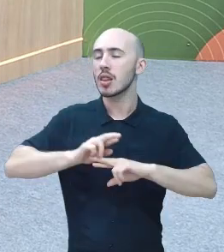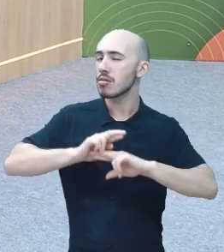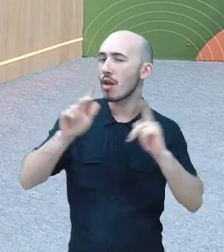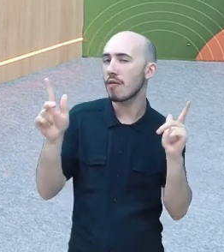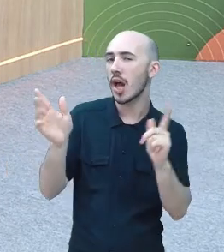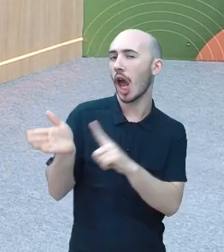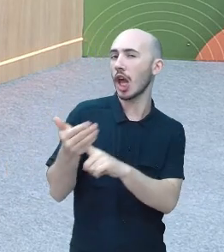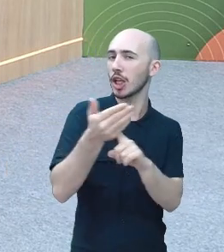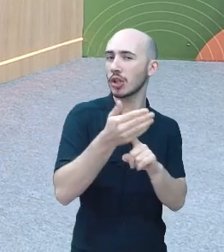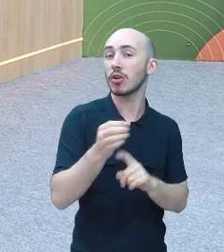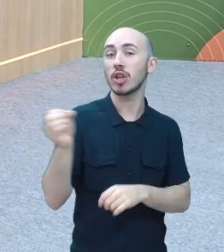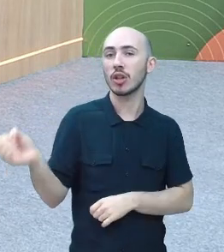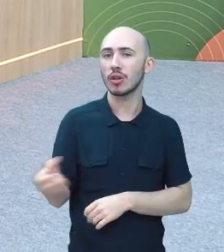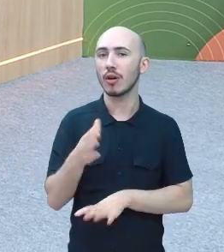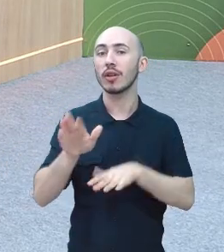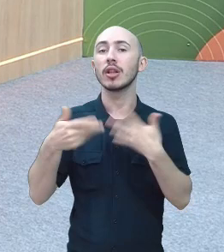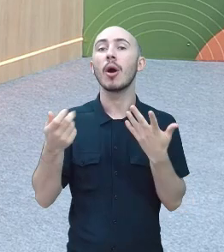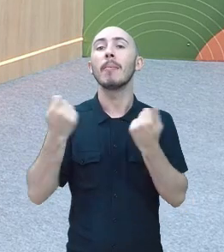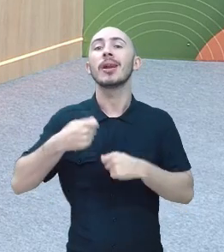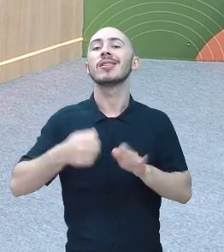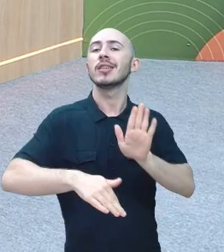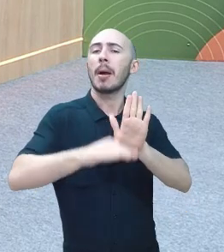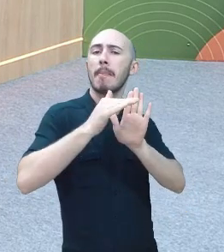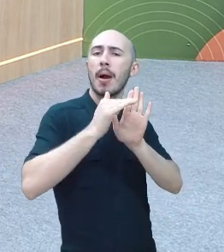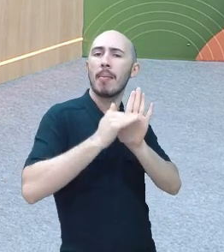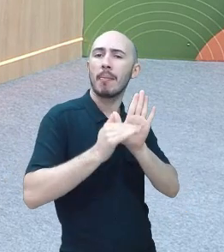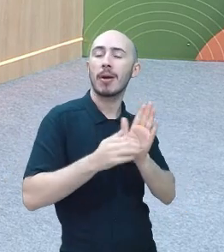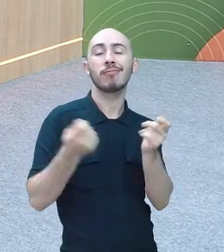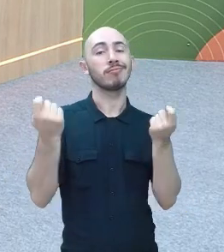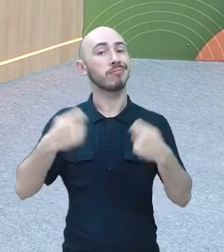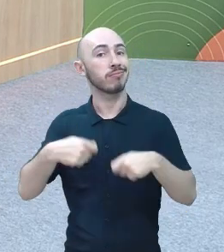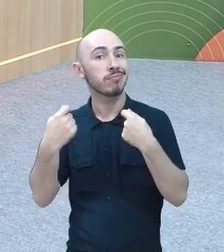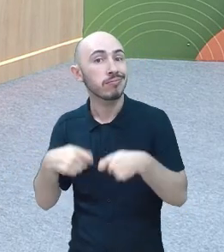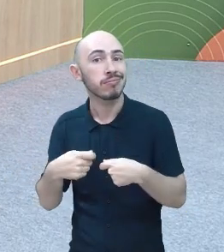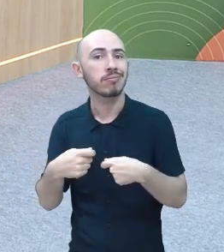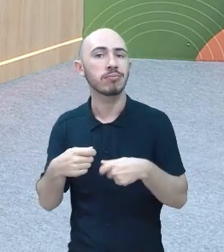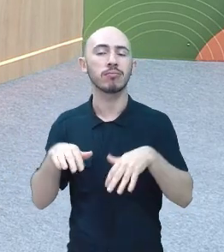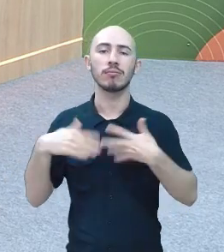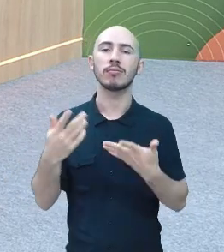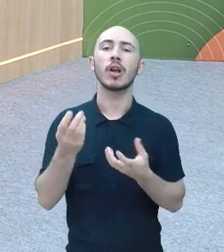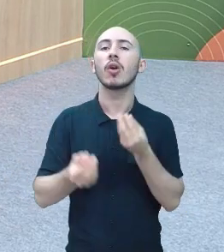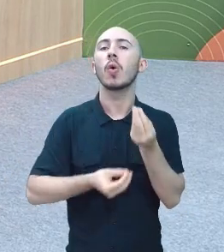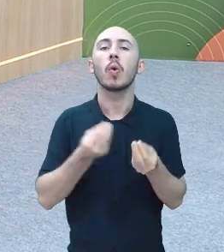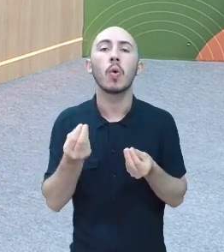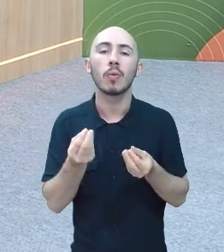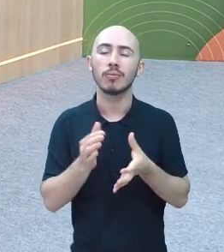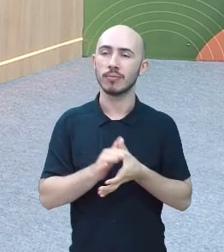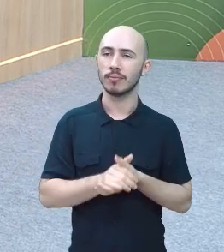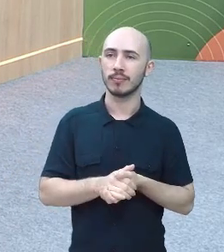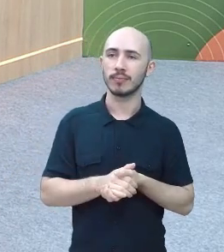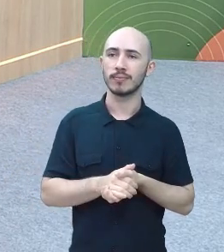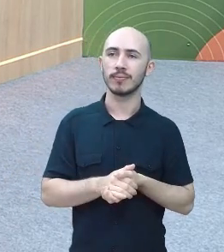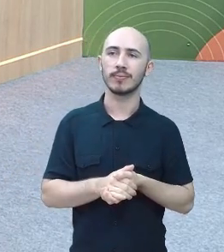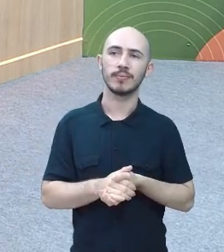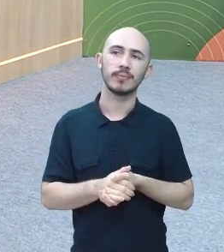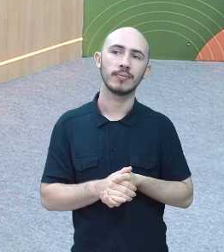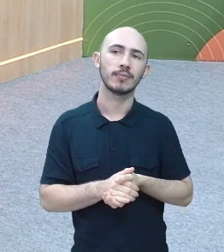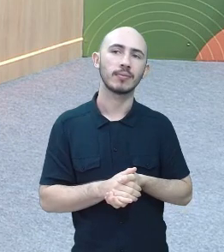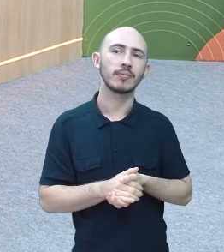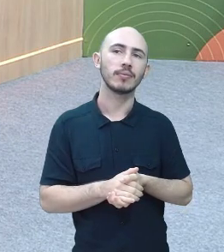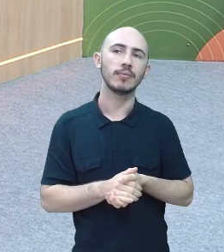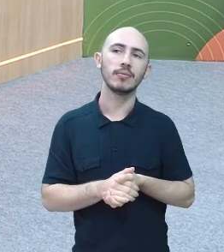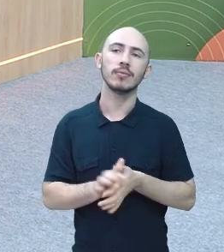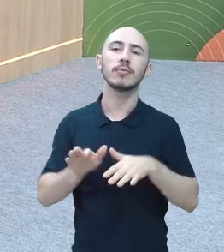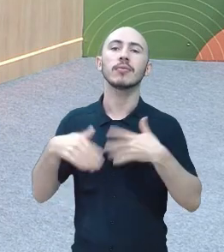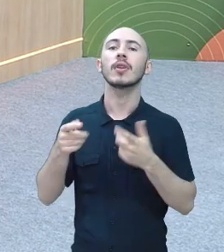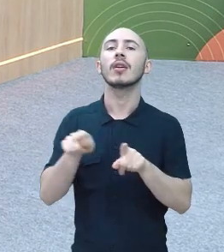e aí você precisa fazer um manual para esse novo aparelho, para esse novo meio tecnológico, tá certo? E como